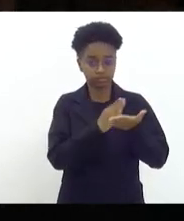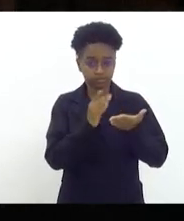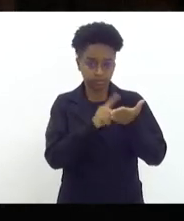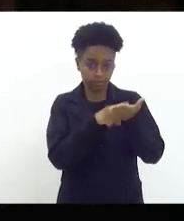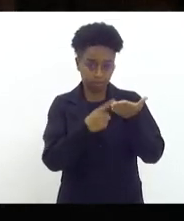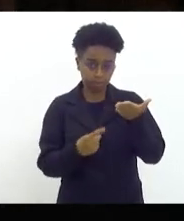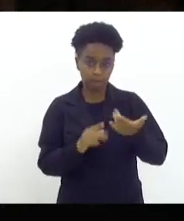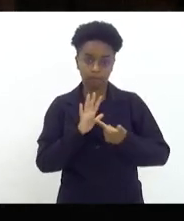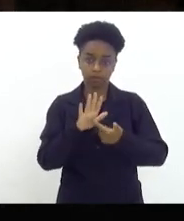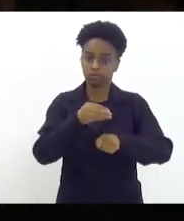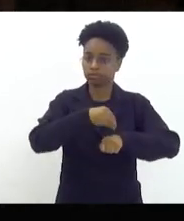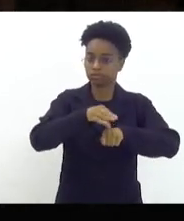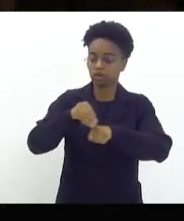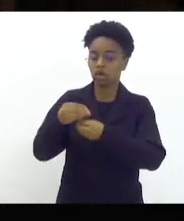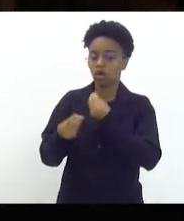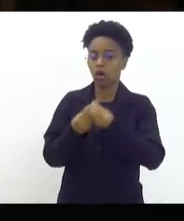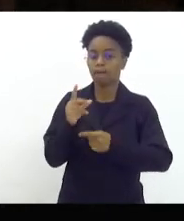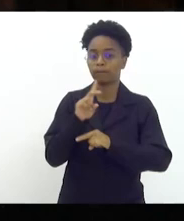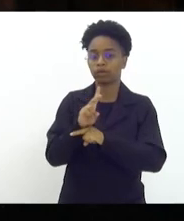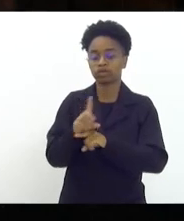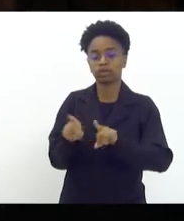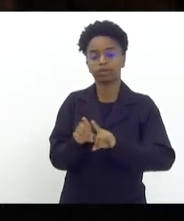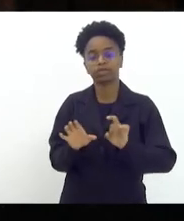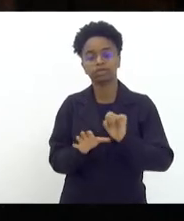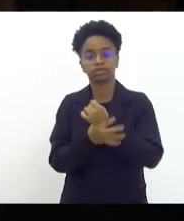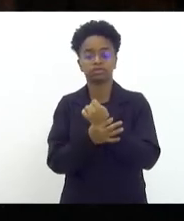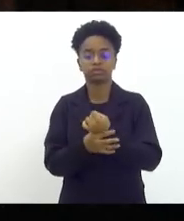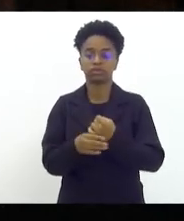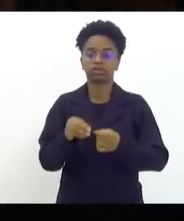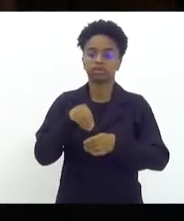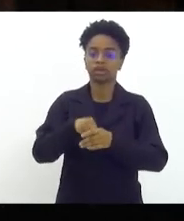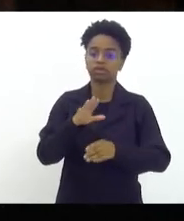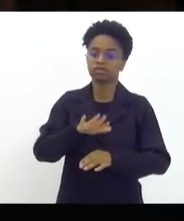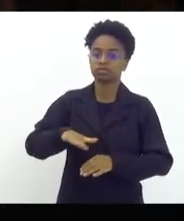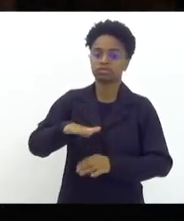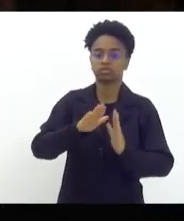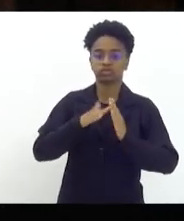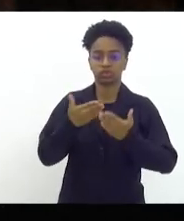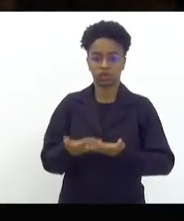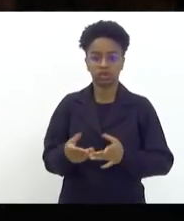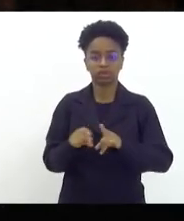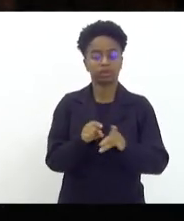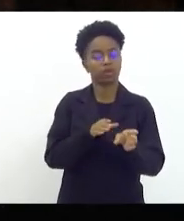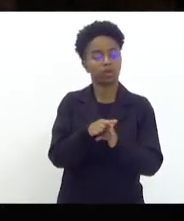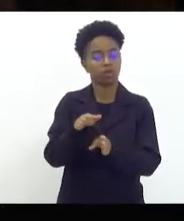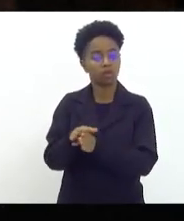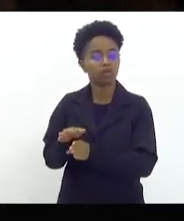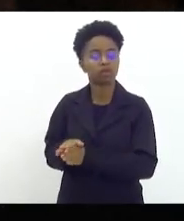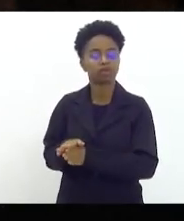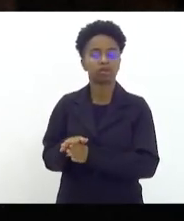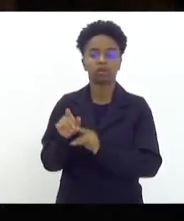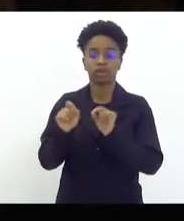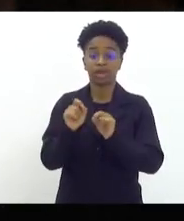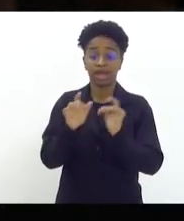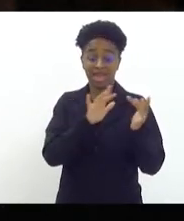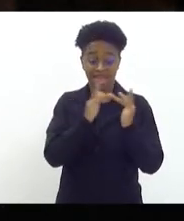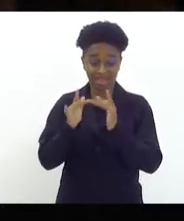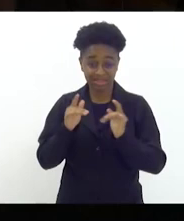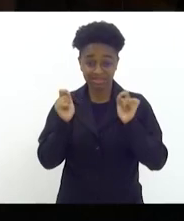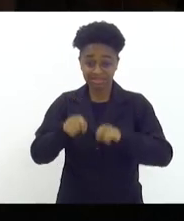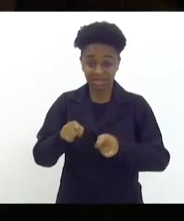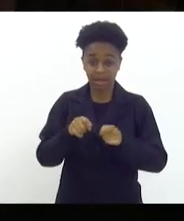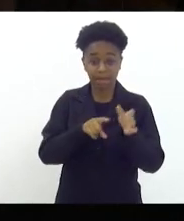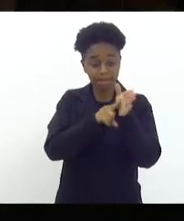recomendações para proteção e segurança no ambiente escolar para tá Entre outros pontos que as redes façam